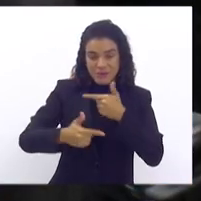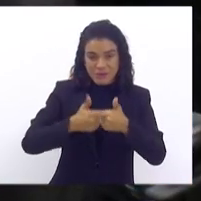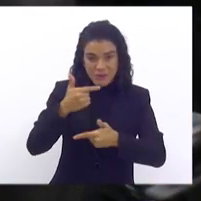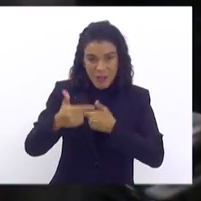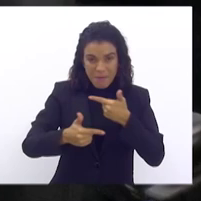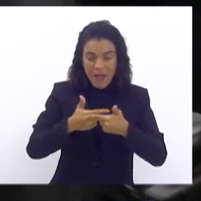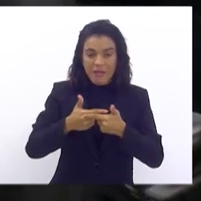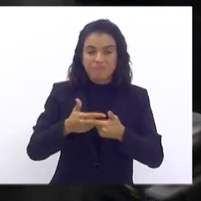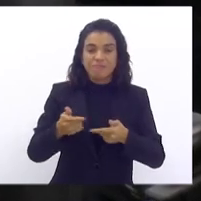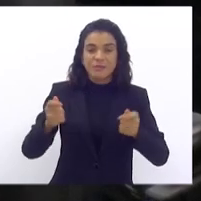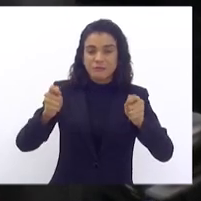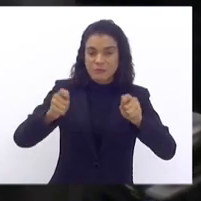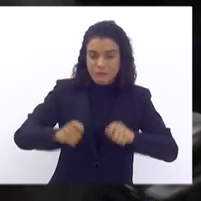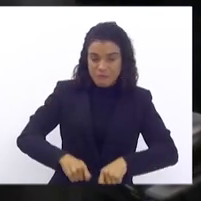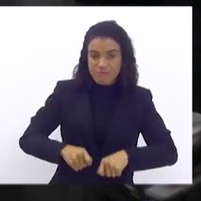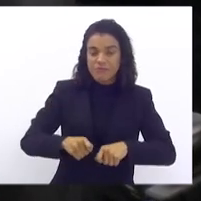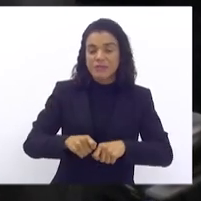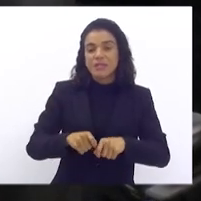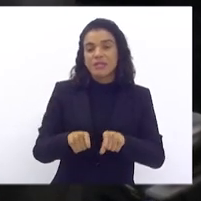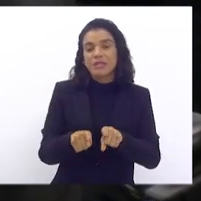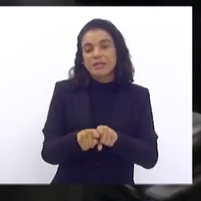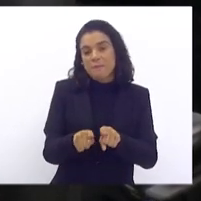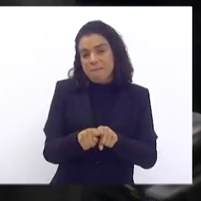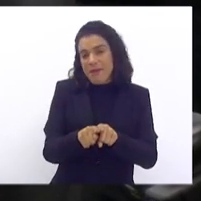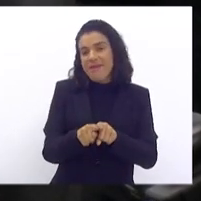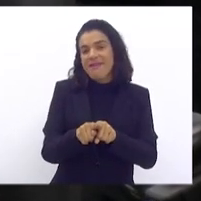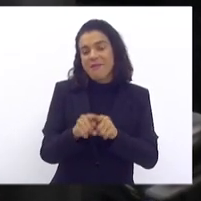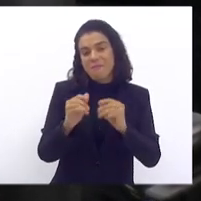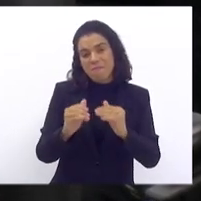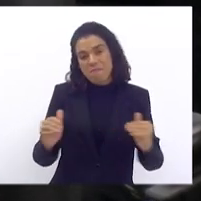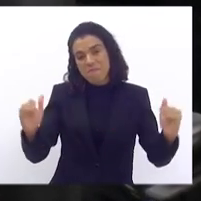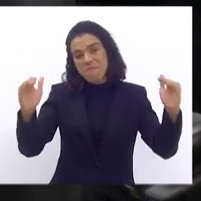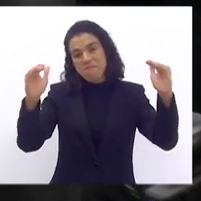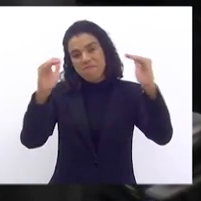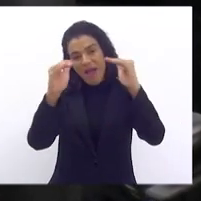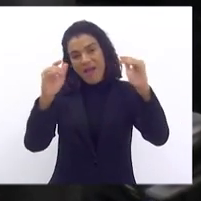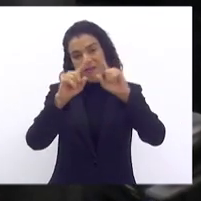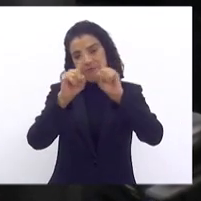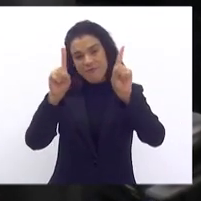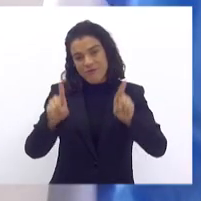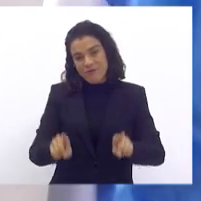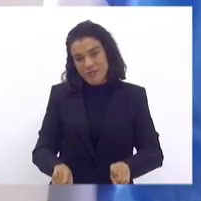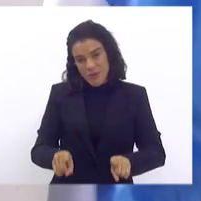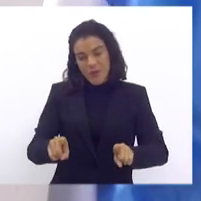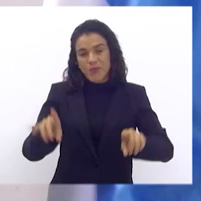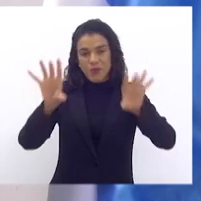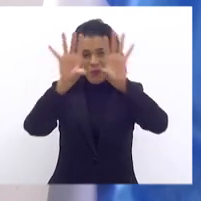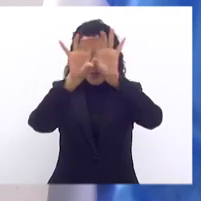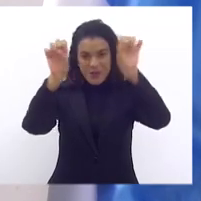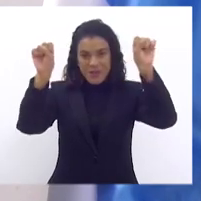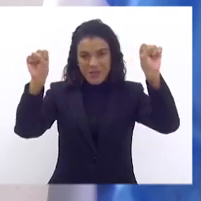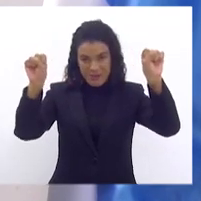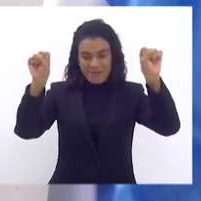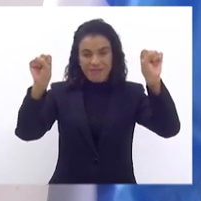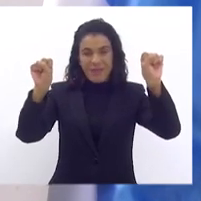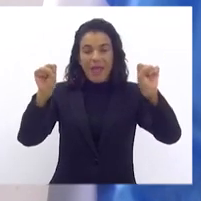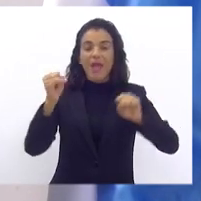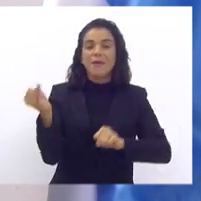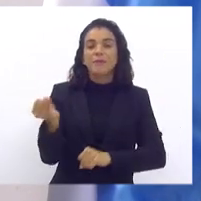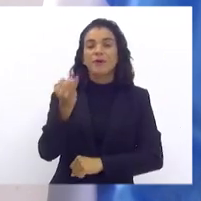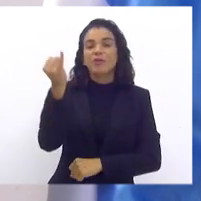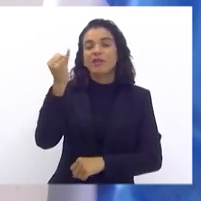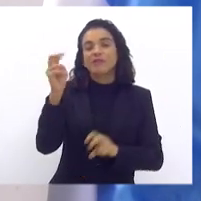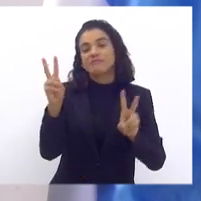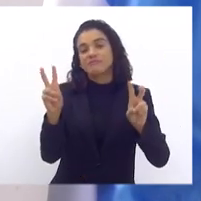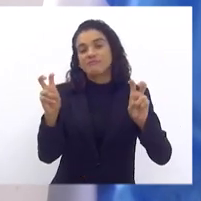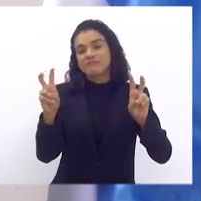sua competência colocou também no mais alto cargo dentro do Tribunal de Justiça a importância do tema